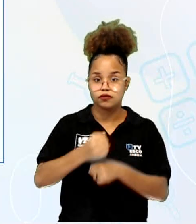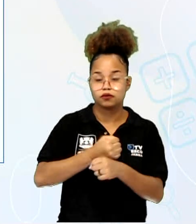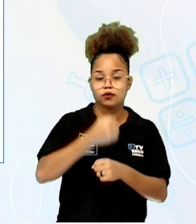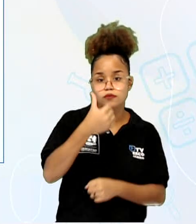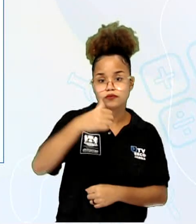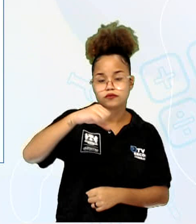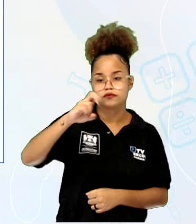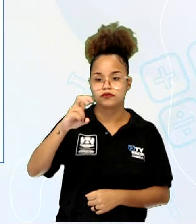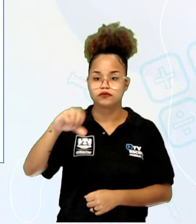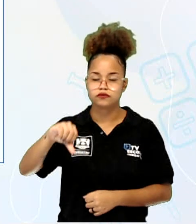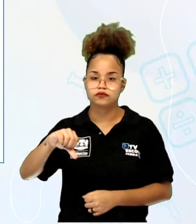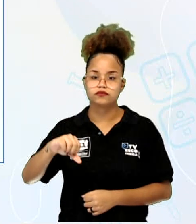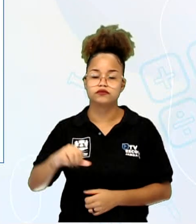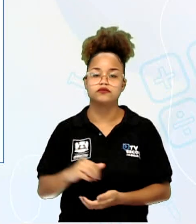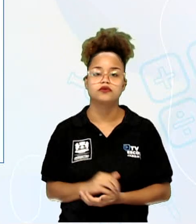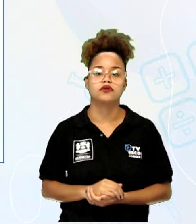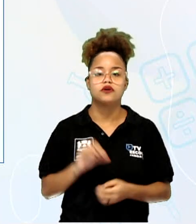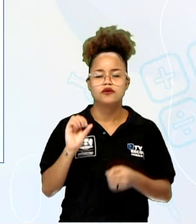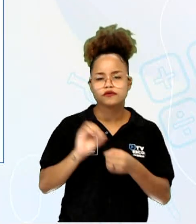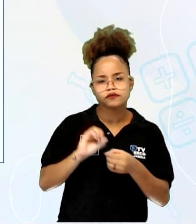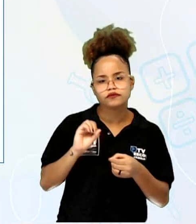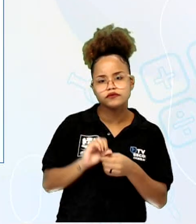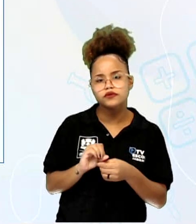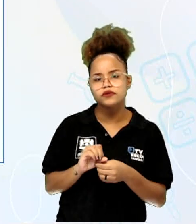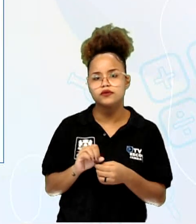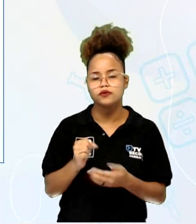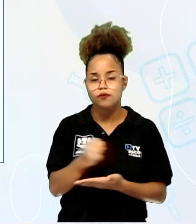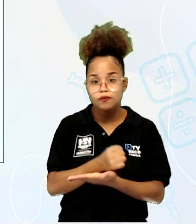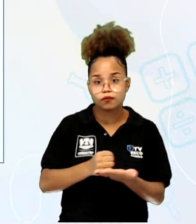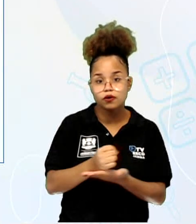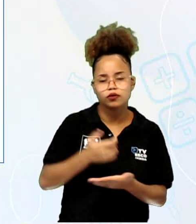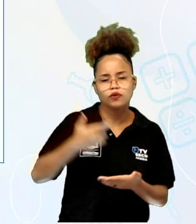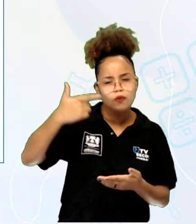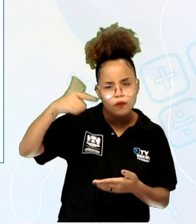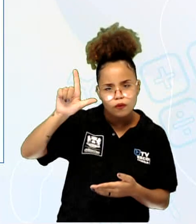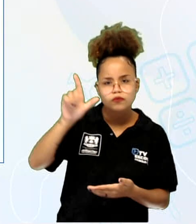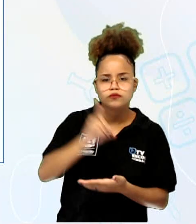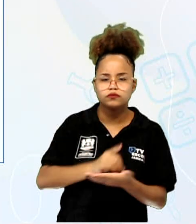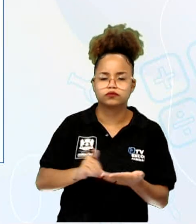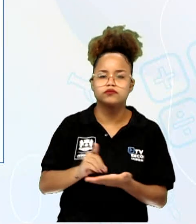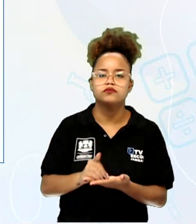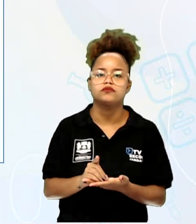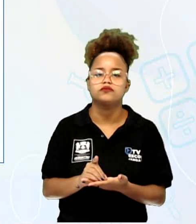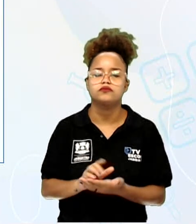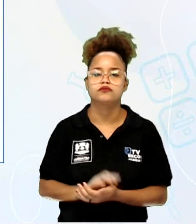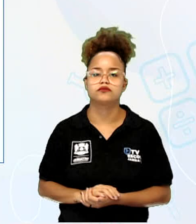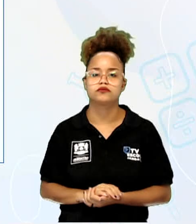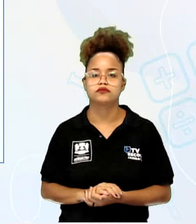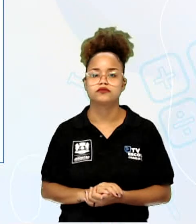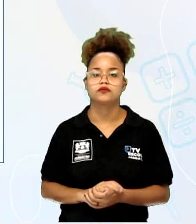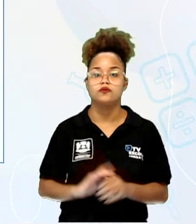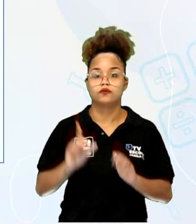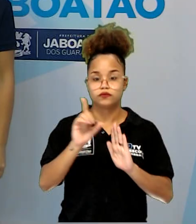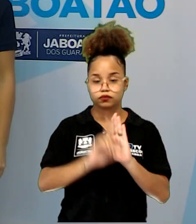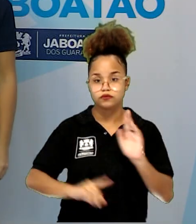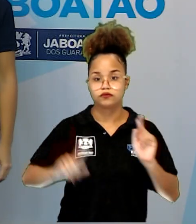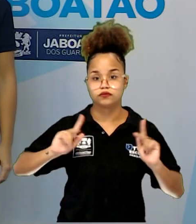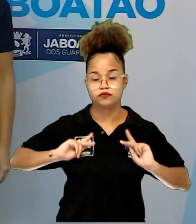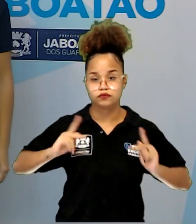1959 que foi criado com base em outro documento, a Declaração Universal dos